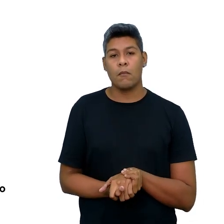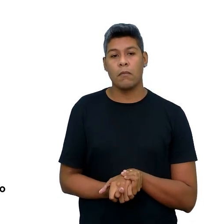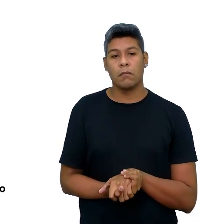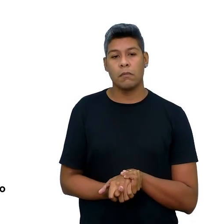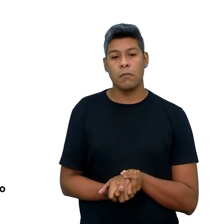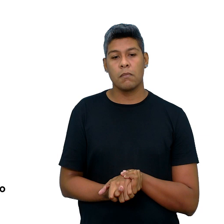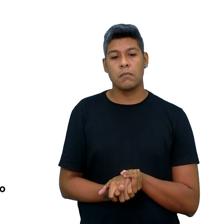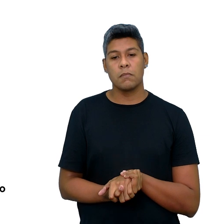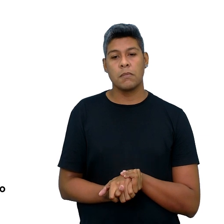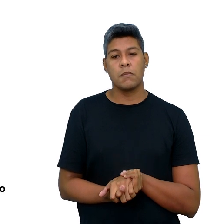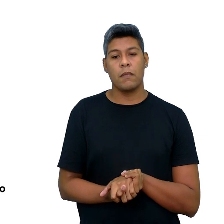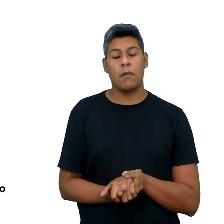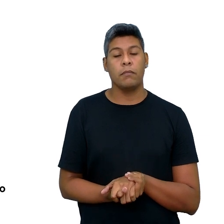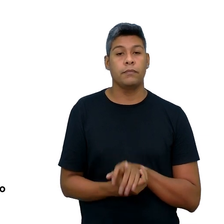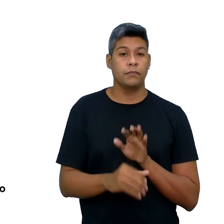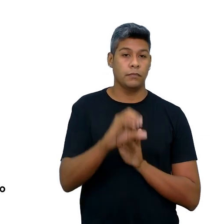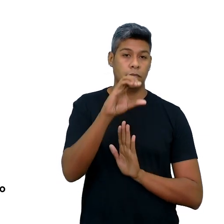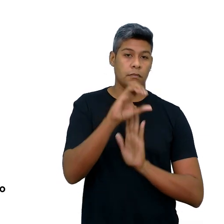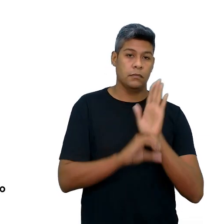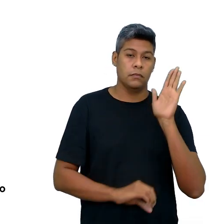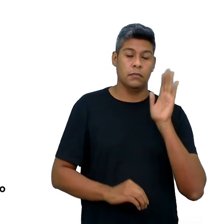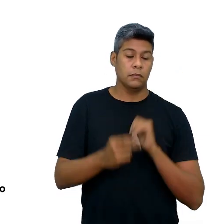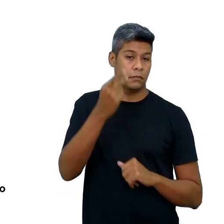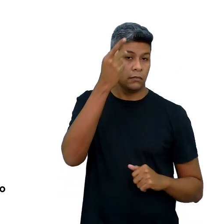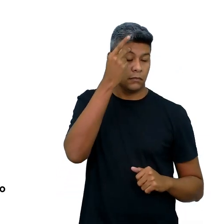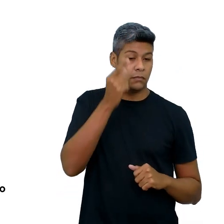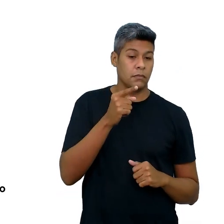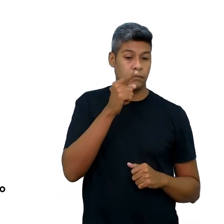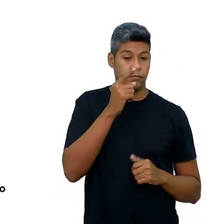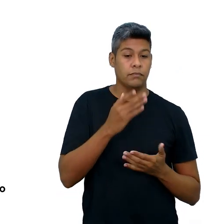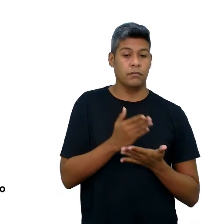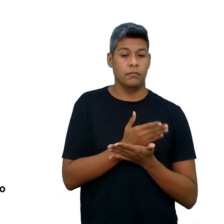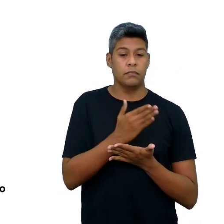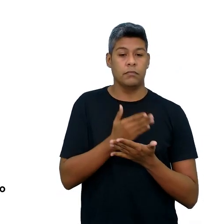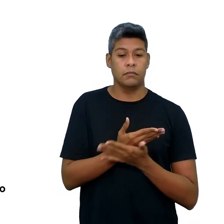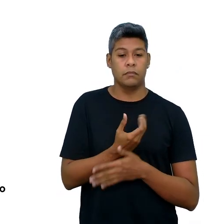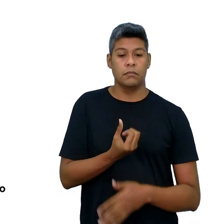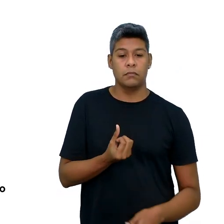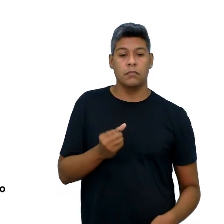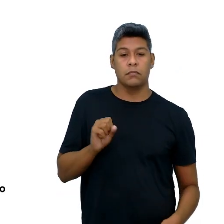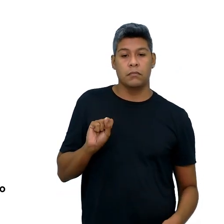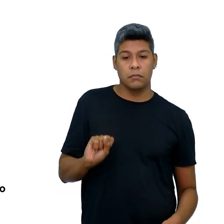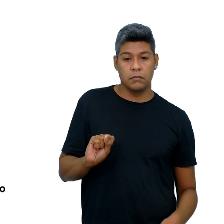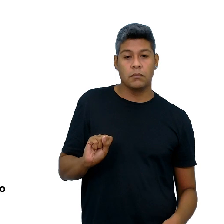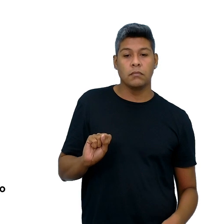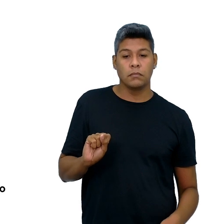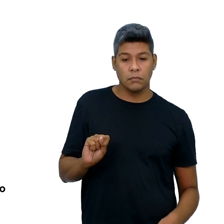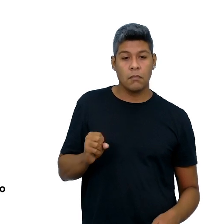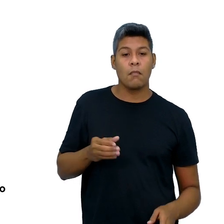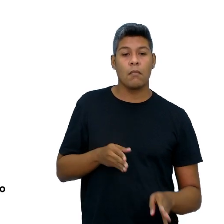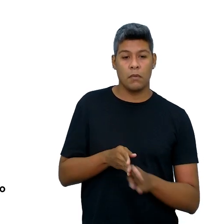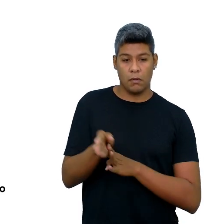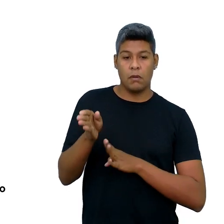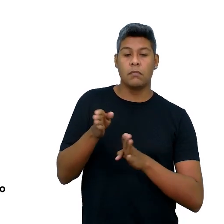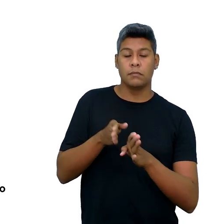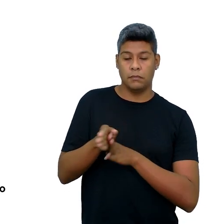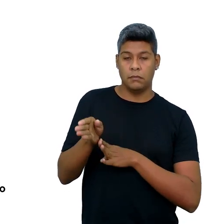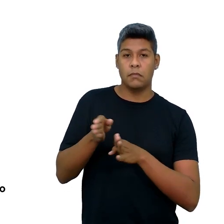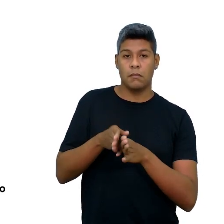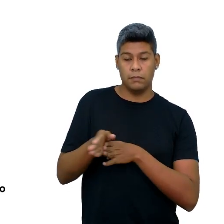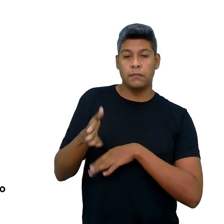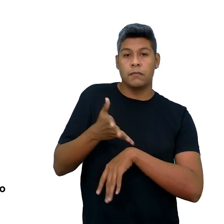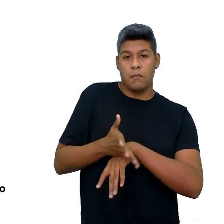E o currículo paulista, né, do ensino médio, lá na página 68 e 71, ele orienta que as práticas